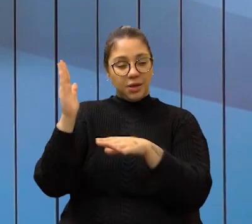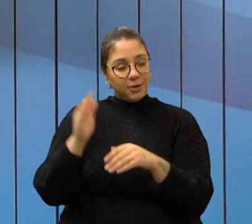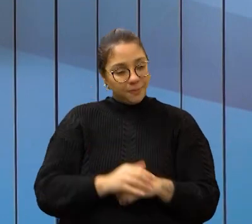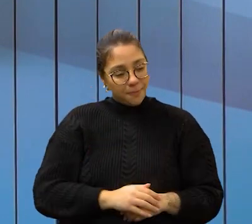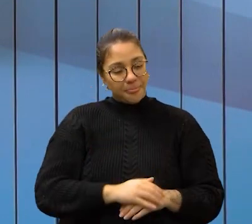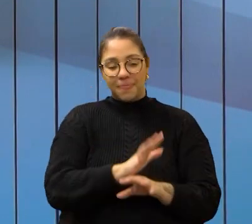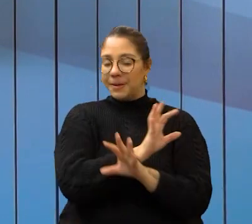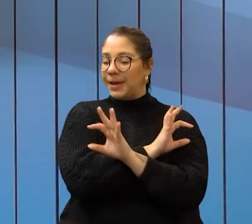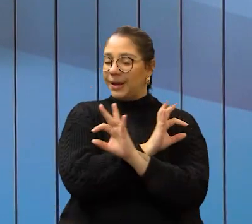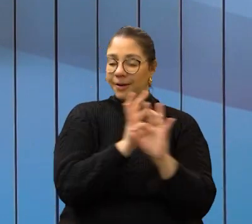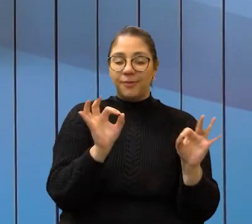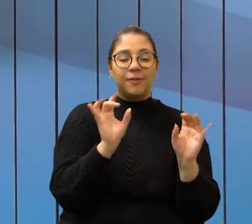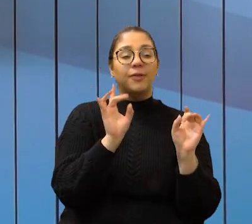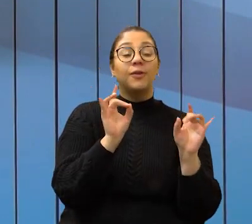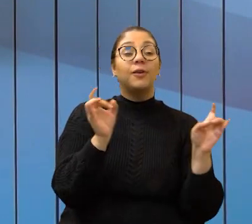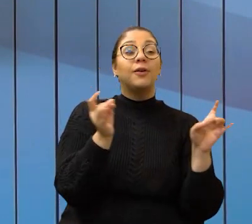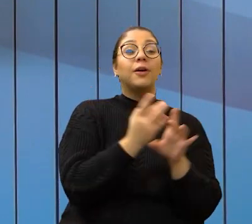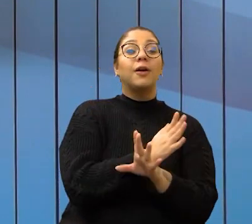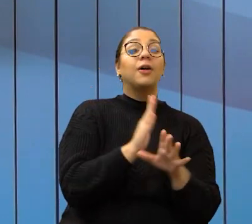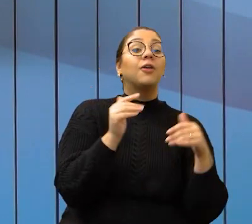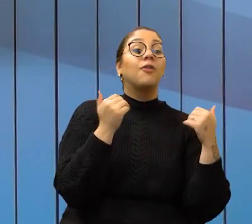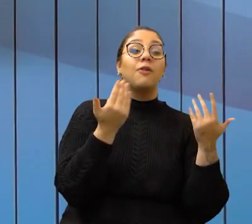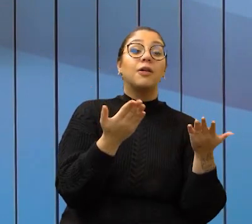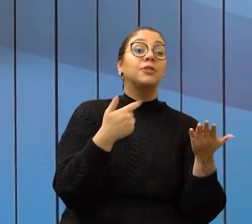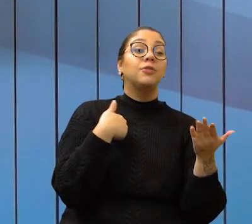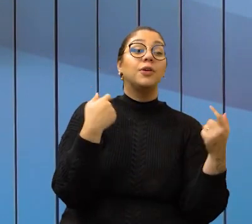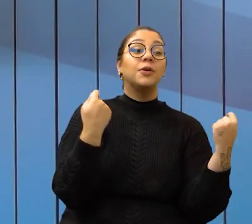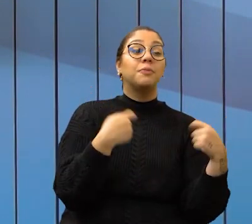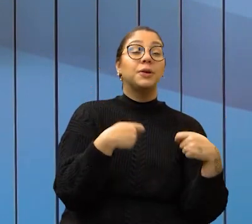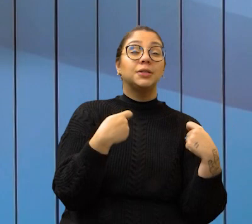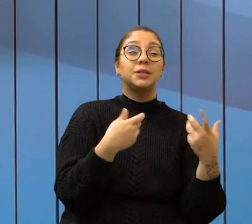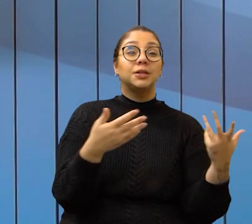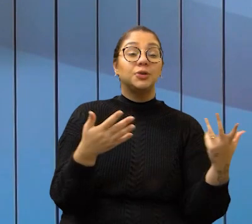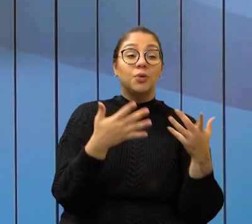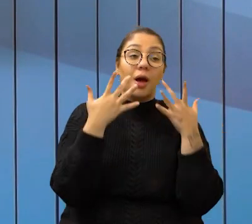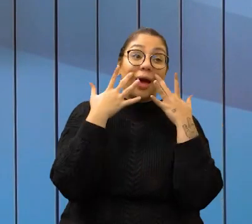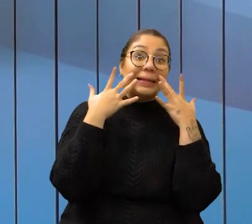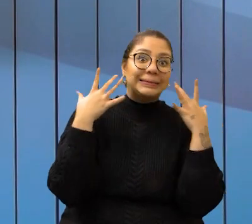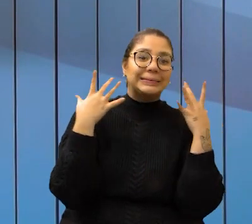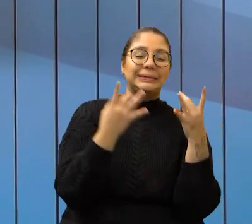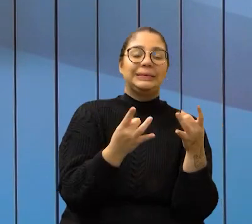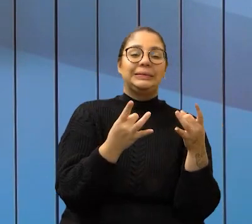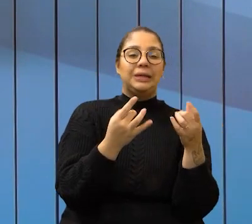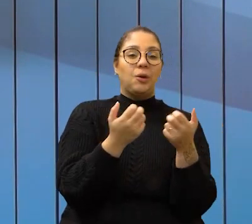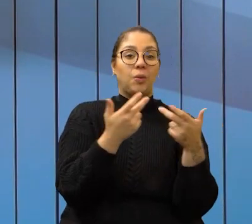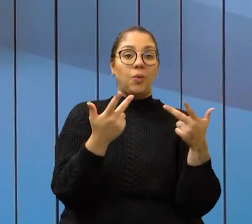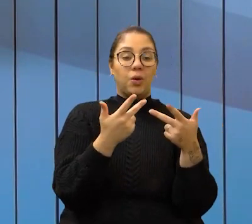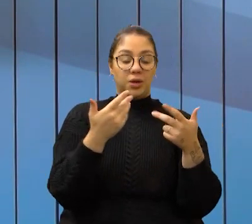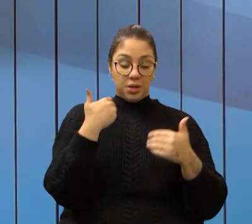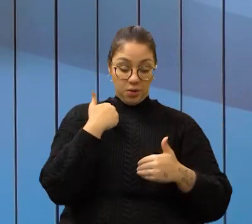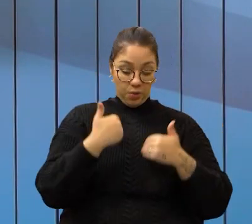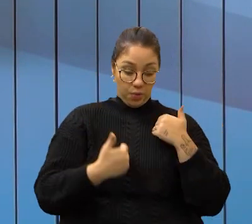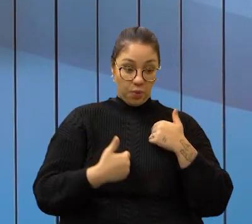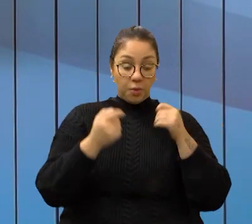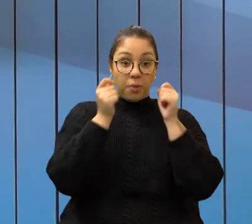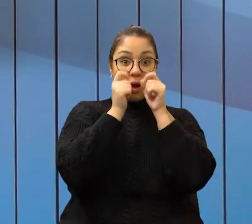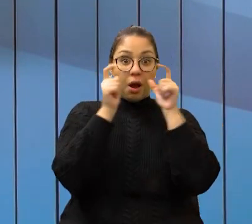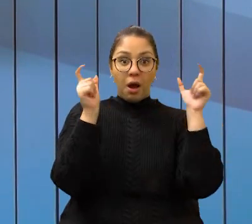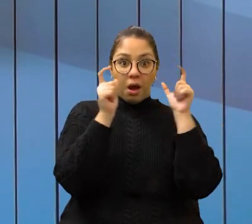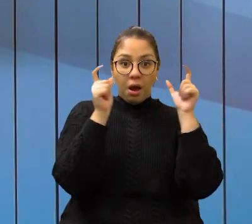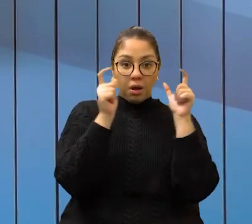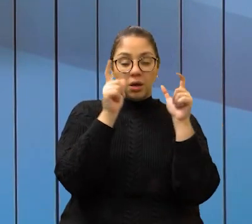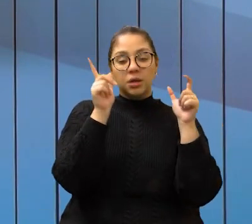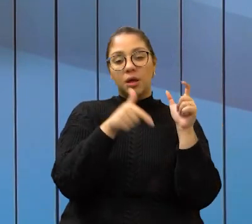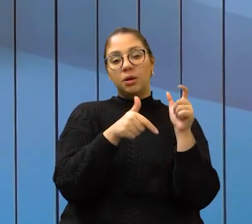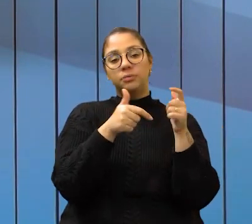gente fechar, quando eu devo estar atenta ao alerta do meu corpo